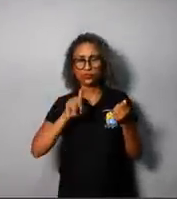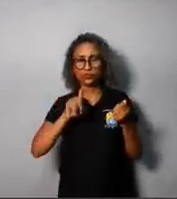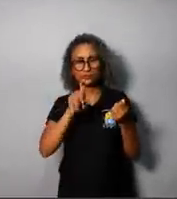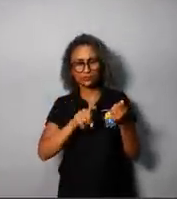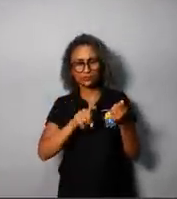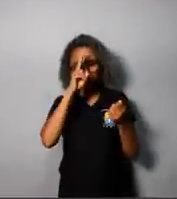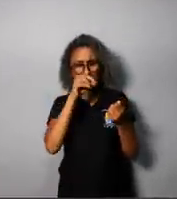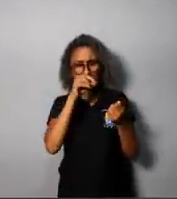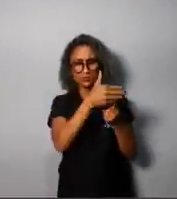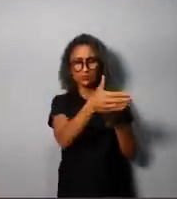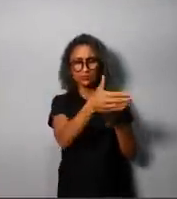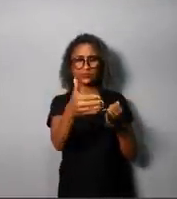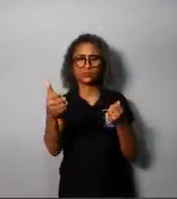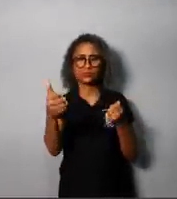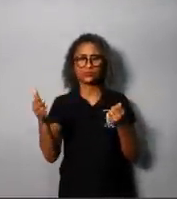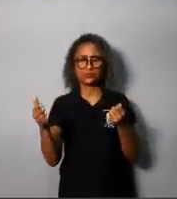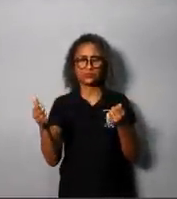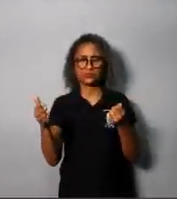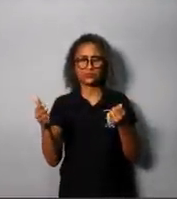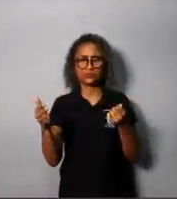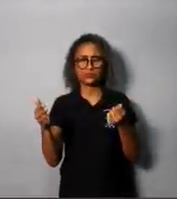por vós.